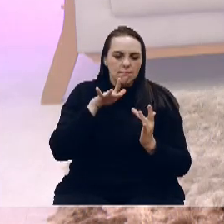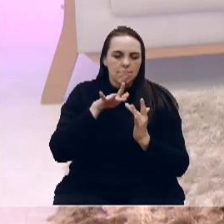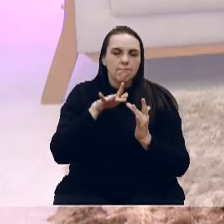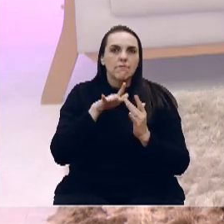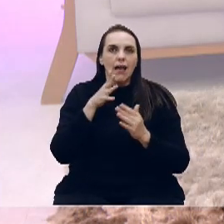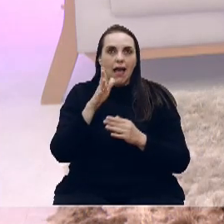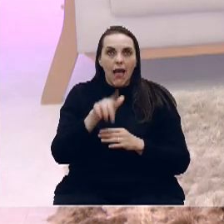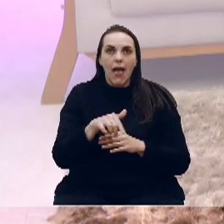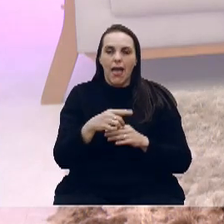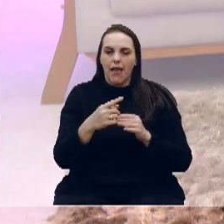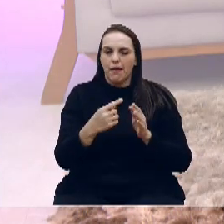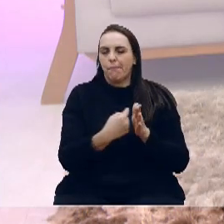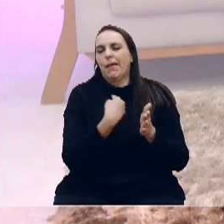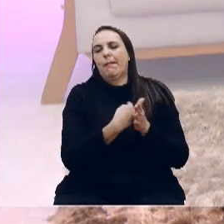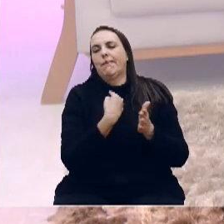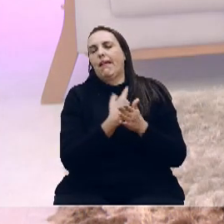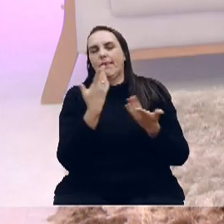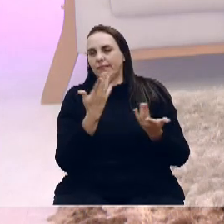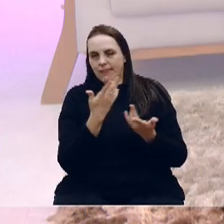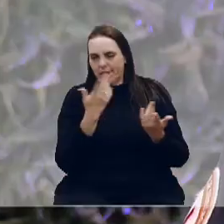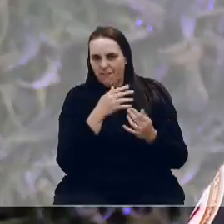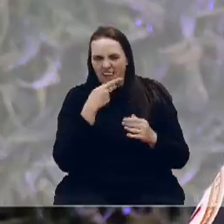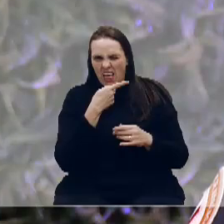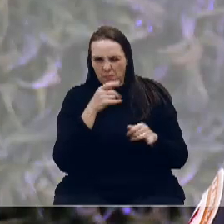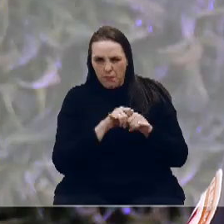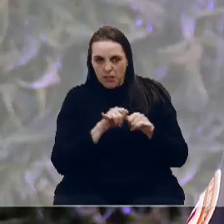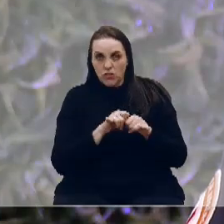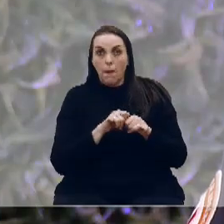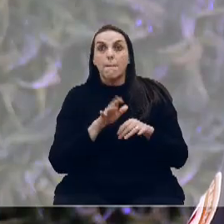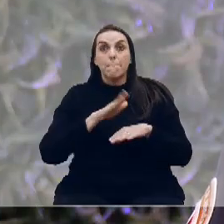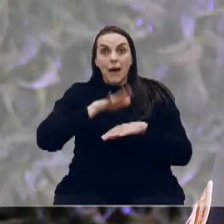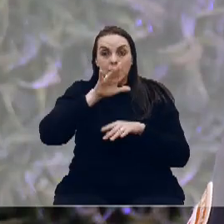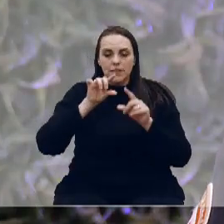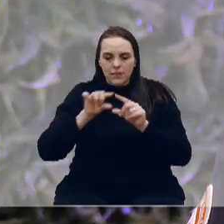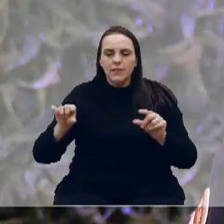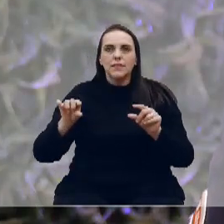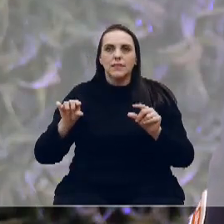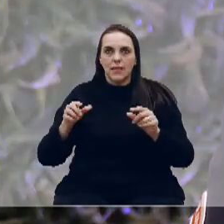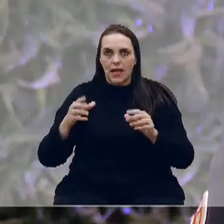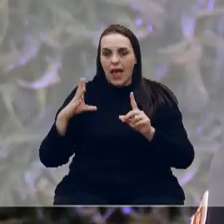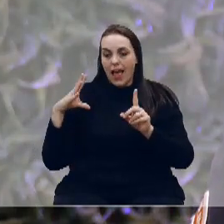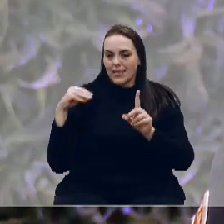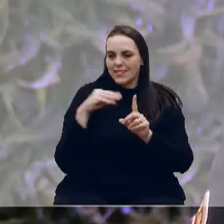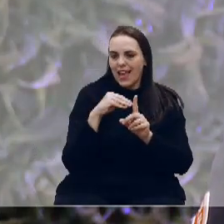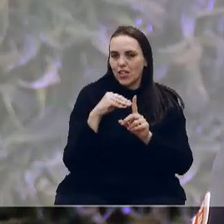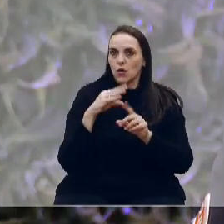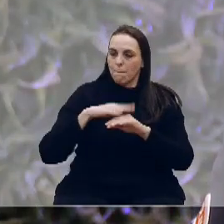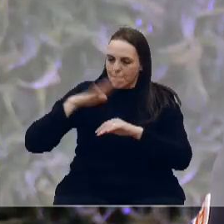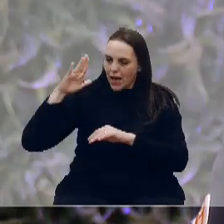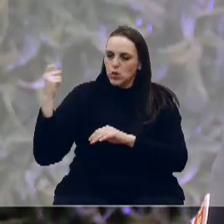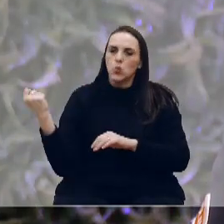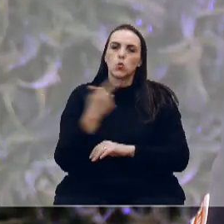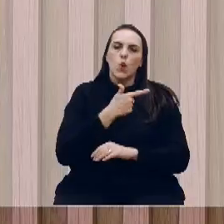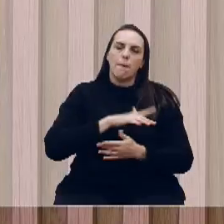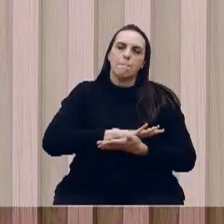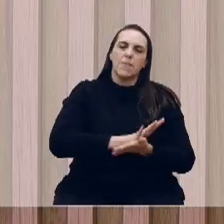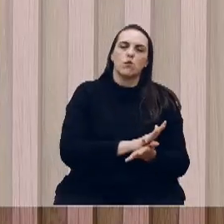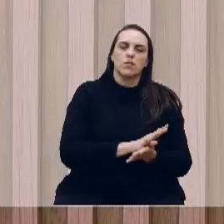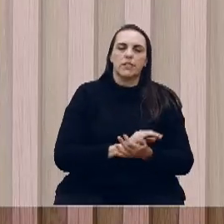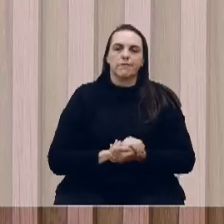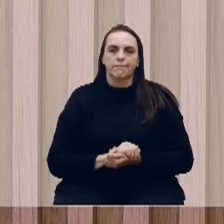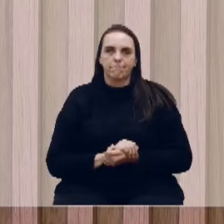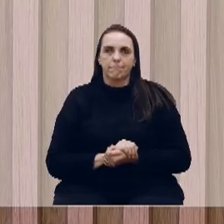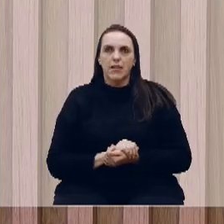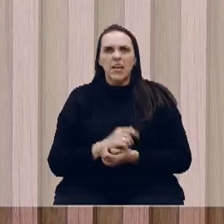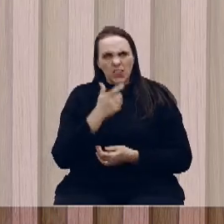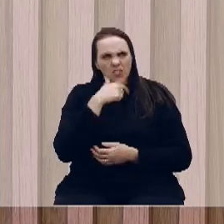esse questionamento, né? Muito mais frases de assédio do que frases de preconceito. Sim. E você acha que o preconceito às vezes vem das